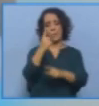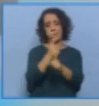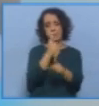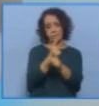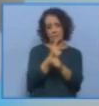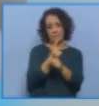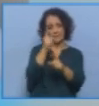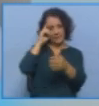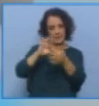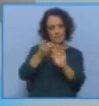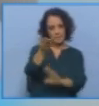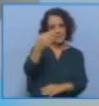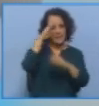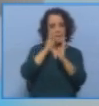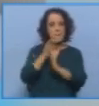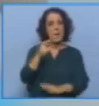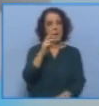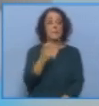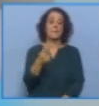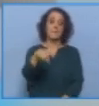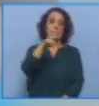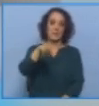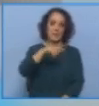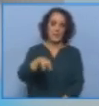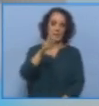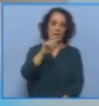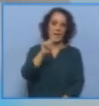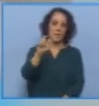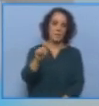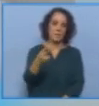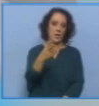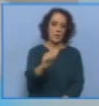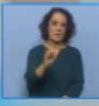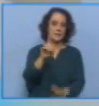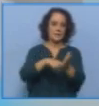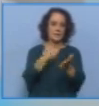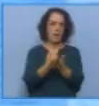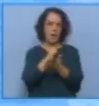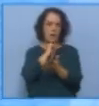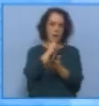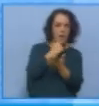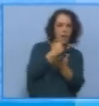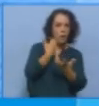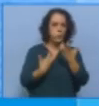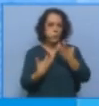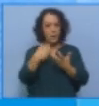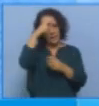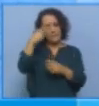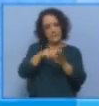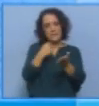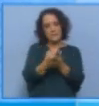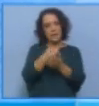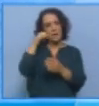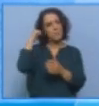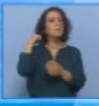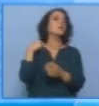por aí, irmã Paula. Sim, esta leitura aos Hebreus é sempre mais enigmática, mais difícil, não é? Aqui